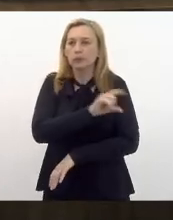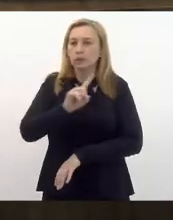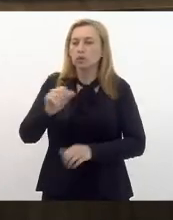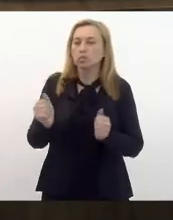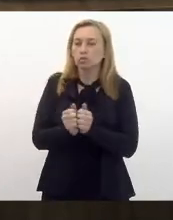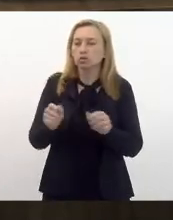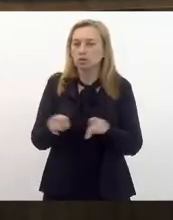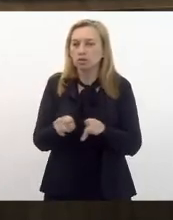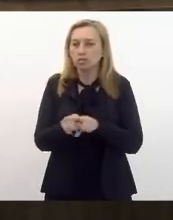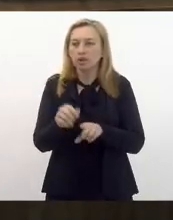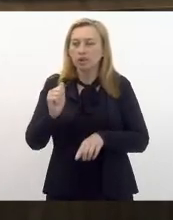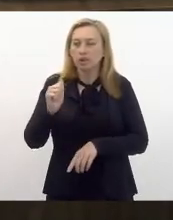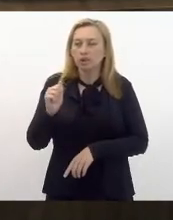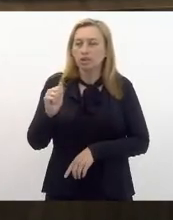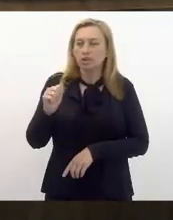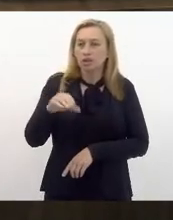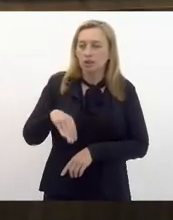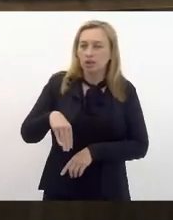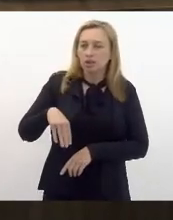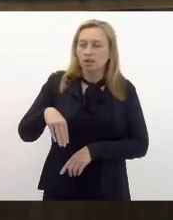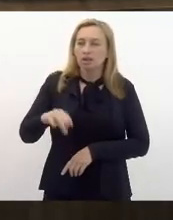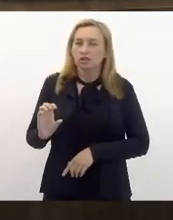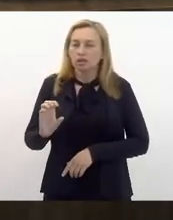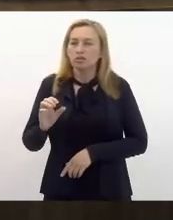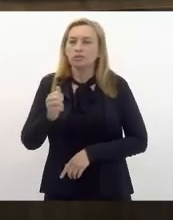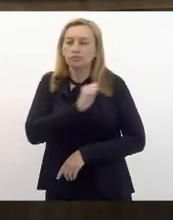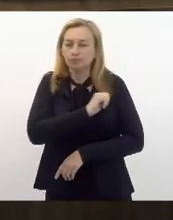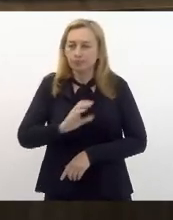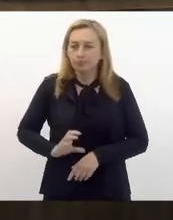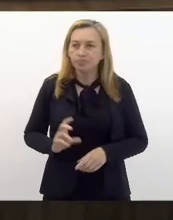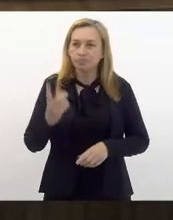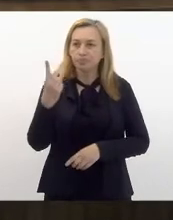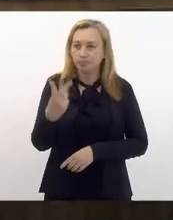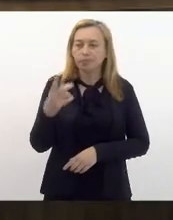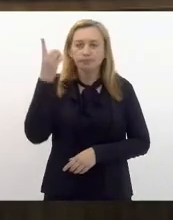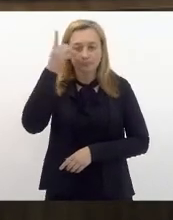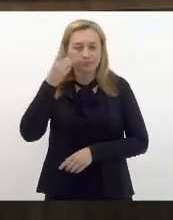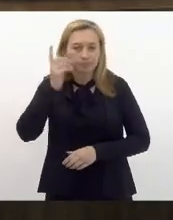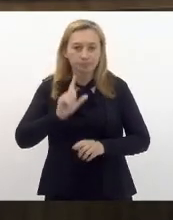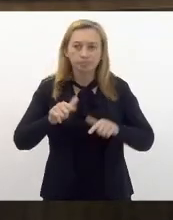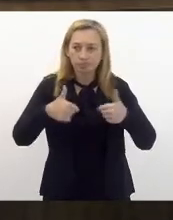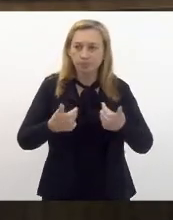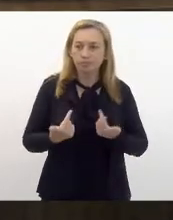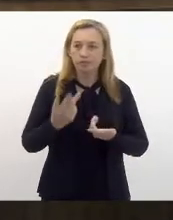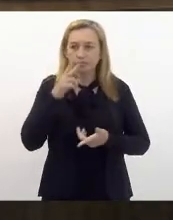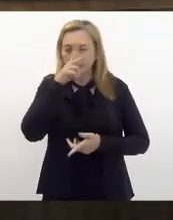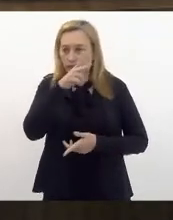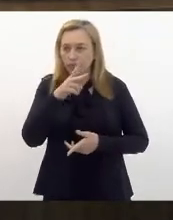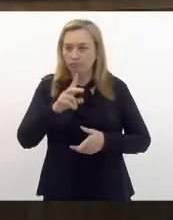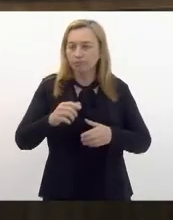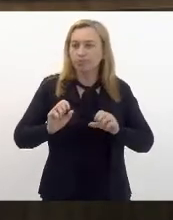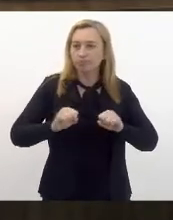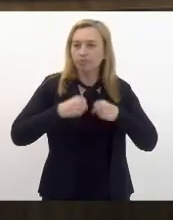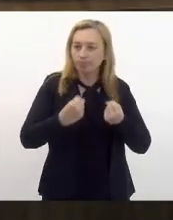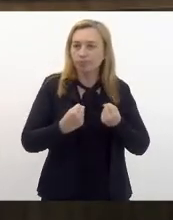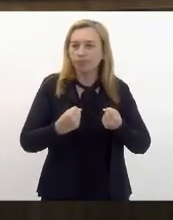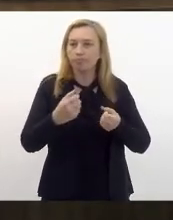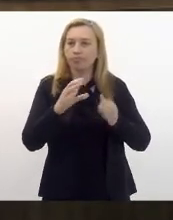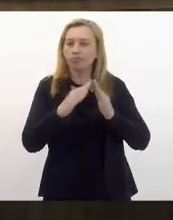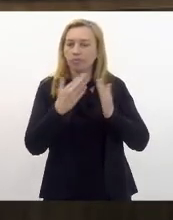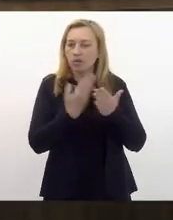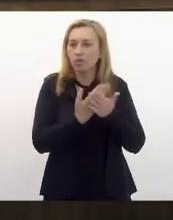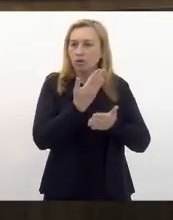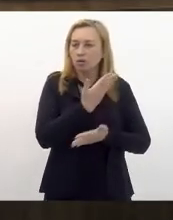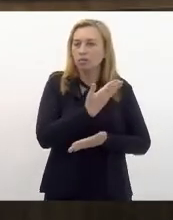deputados Carlos minc André Ceciliano também dois deputados que uma atuação muito forte na defesa da escola pública é esse